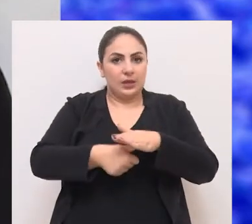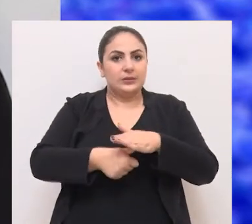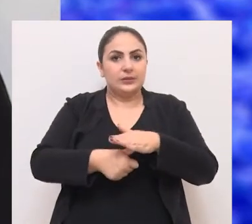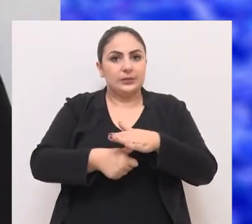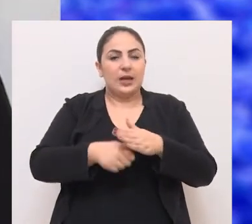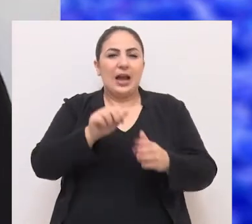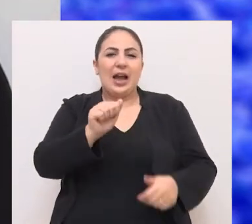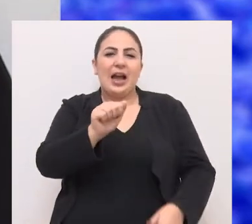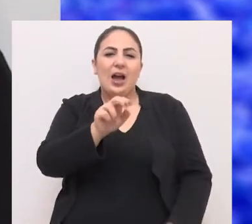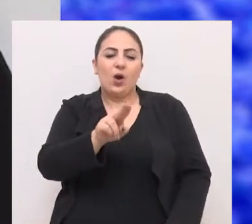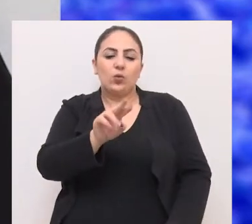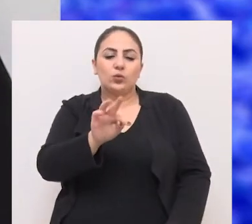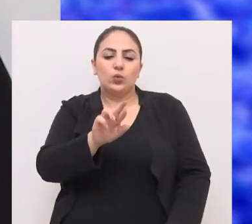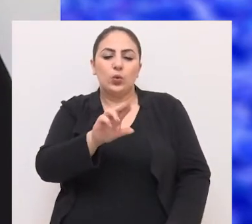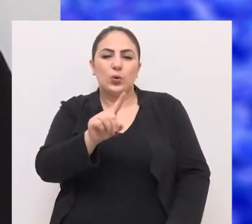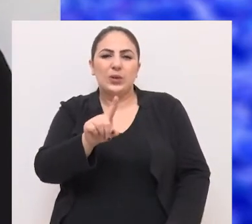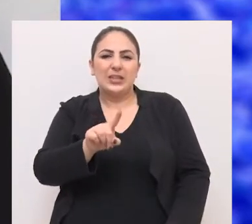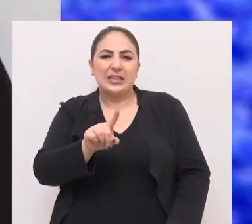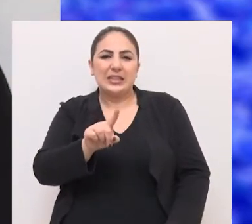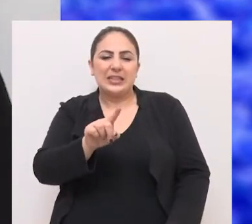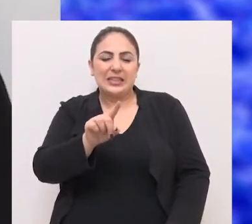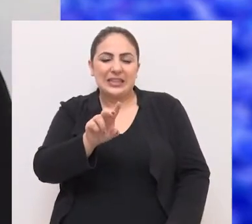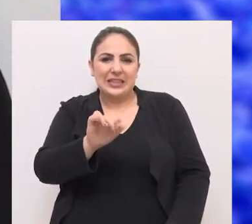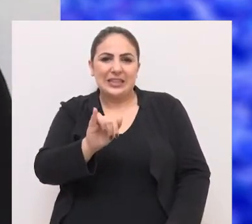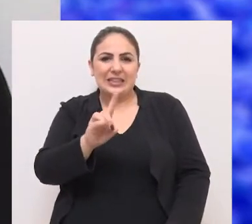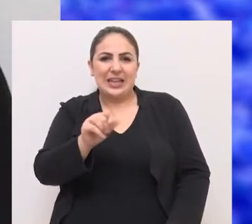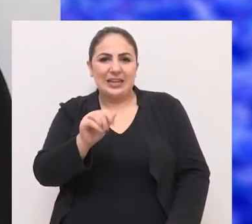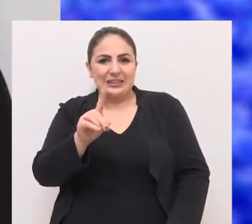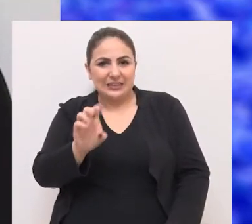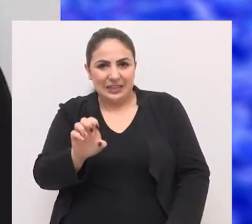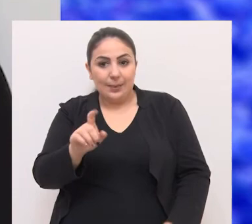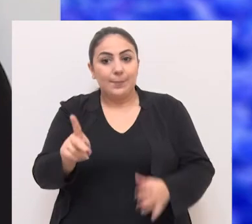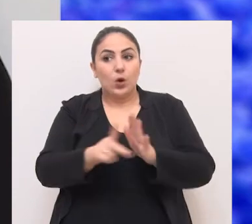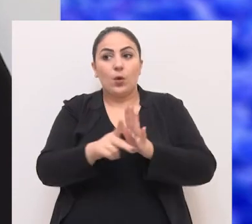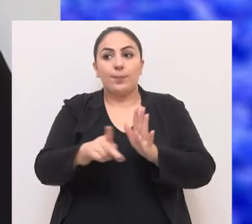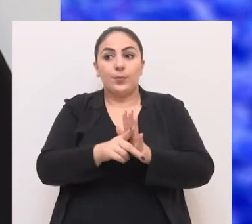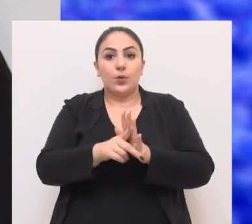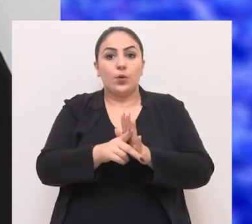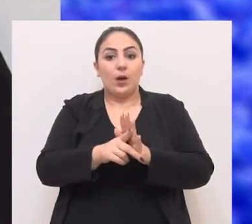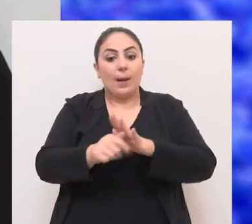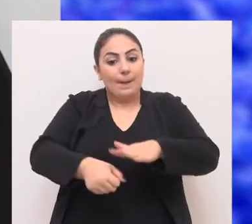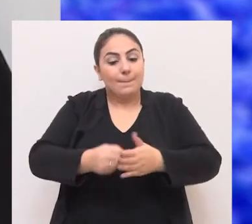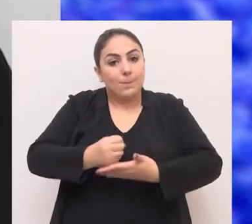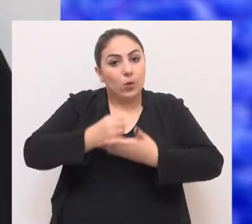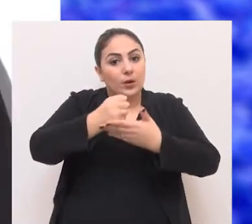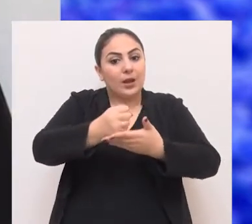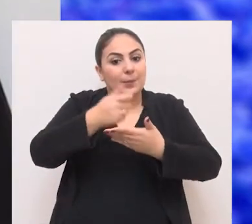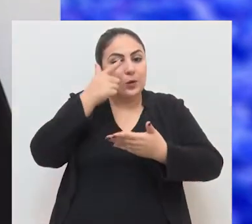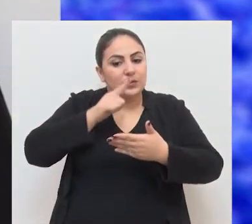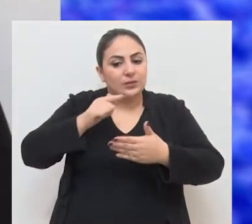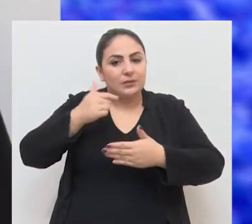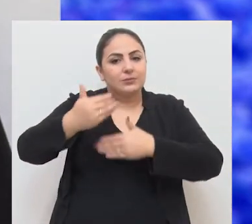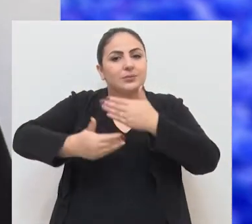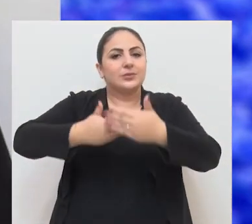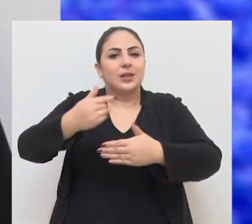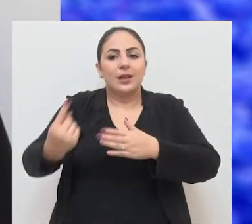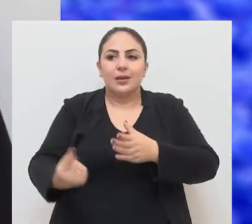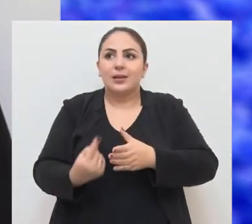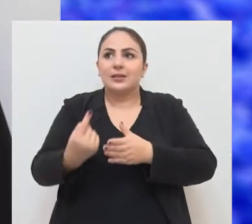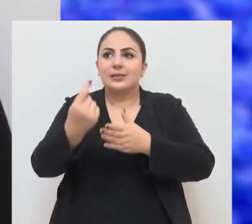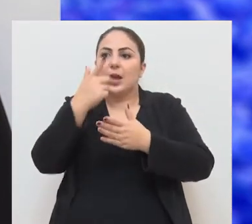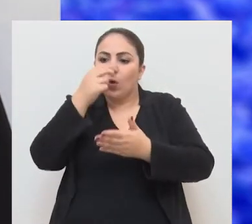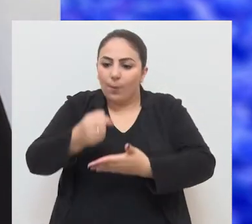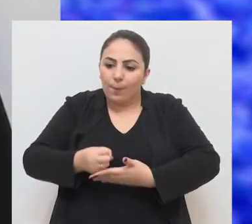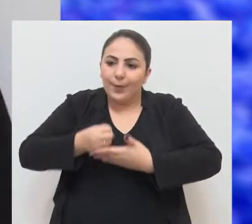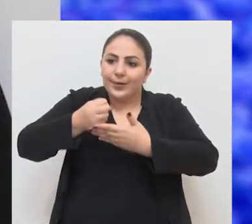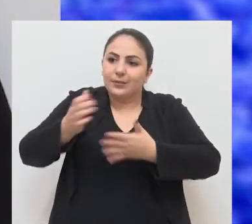vem uma palavra latina, né, que significa autoritas, que é apoiar para crescer, como se fosse uma plantinha crescendo,